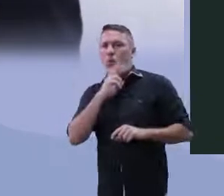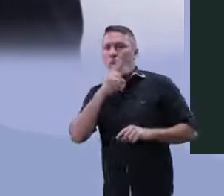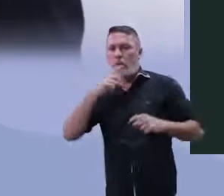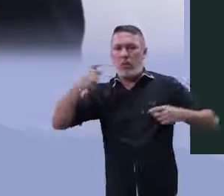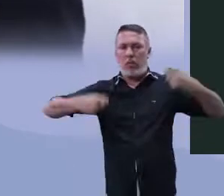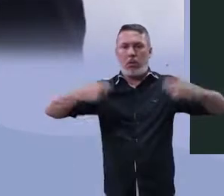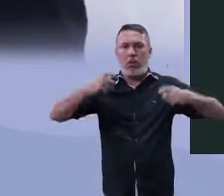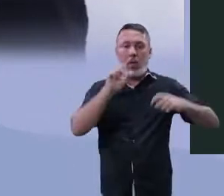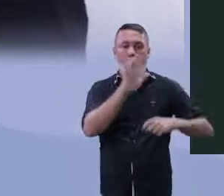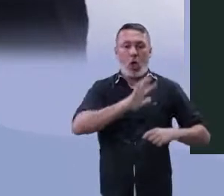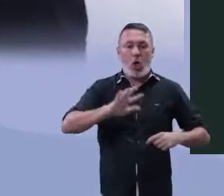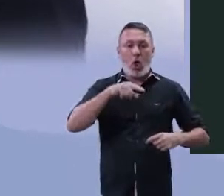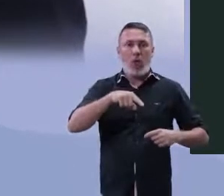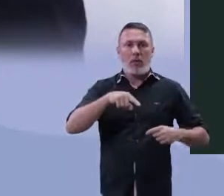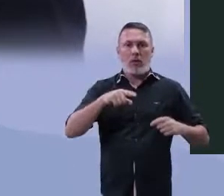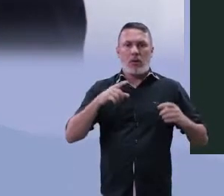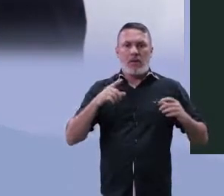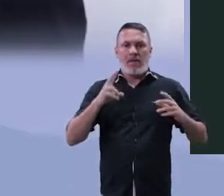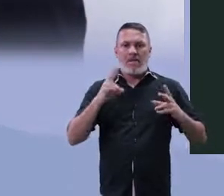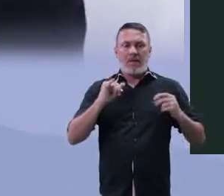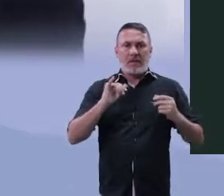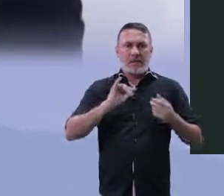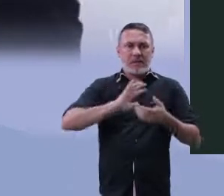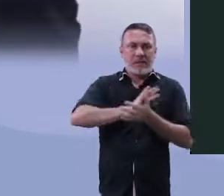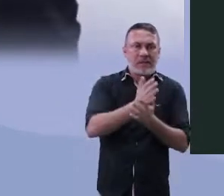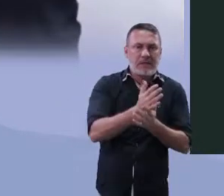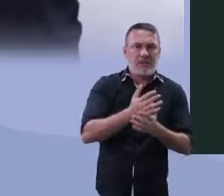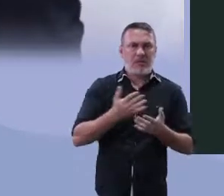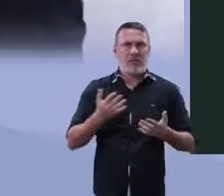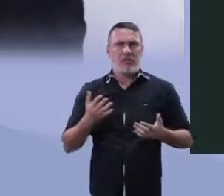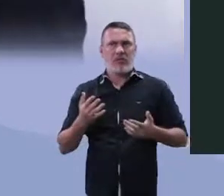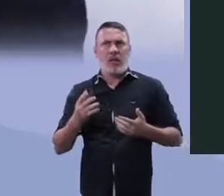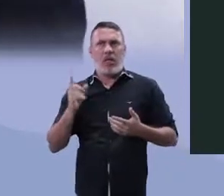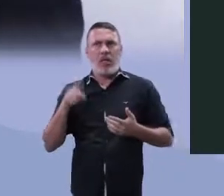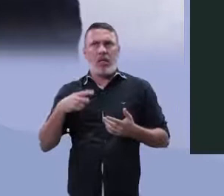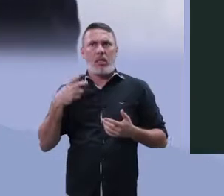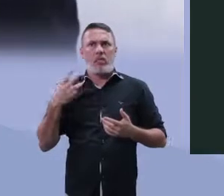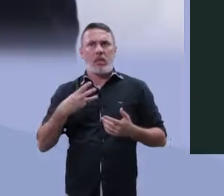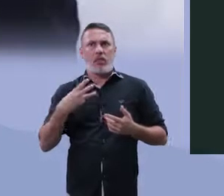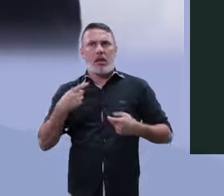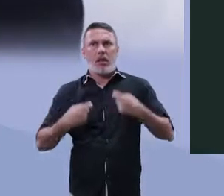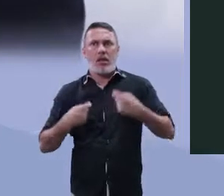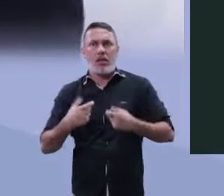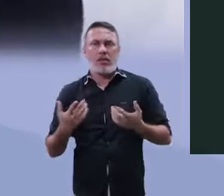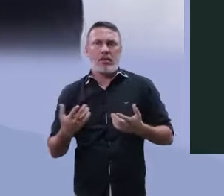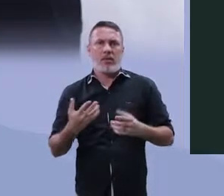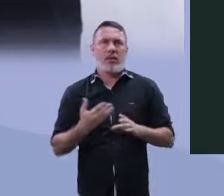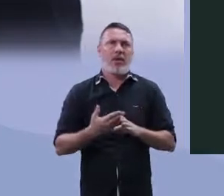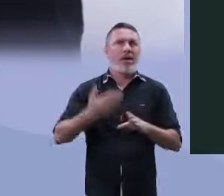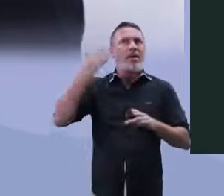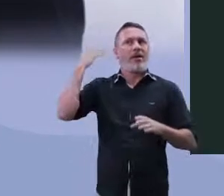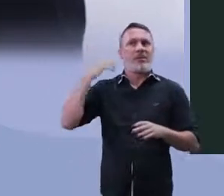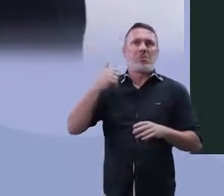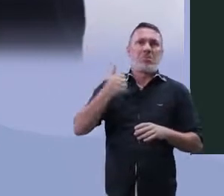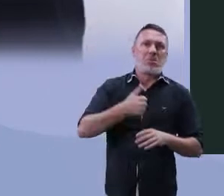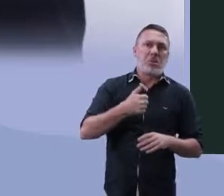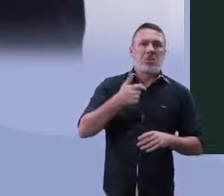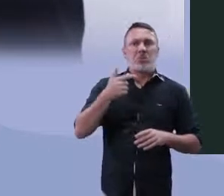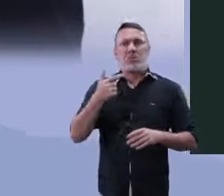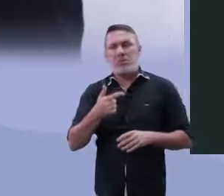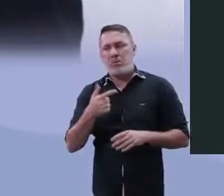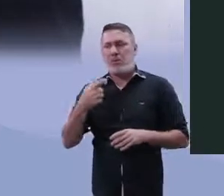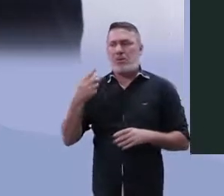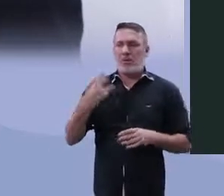terceira guerra devastar o continente, né, então seria uma quarta, né, porque se você pegar mais ou menos guerras napoleônicas, Primeira,